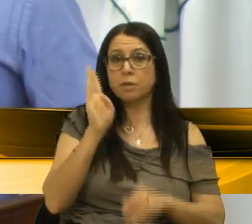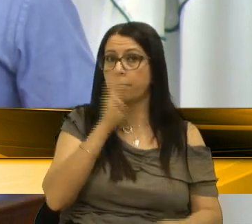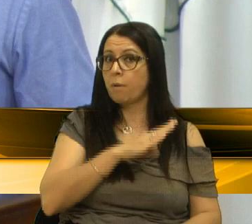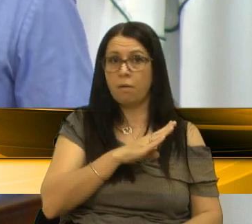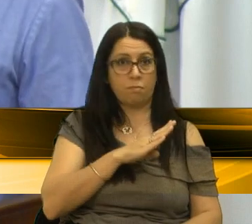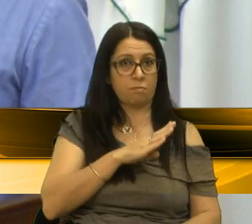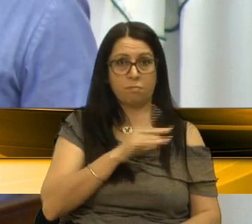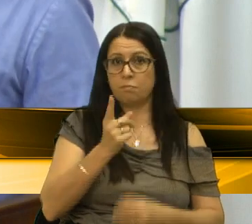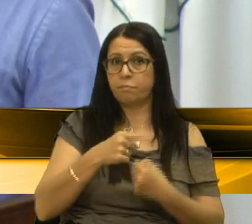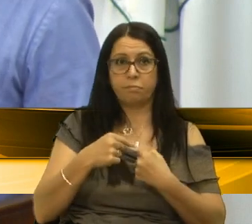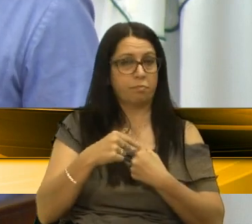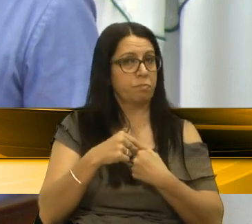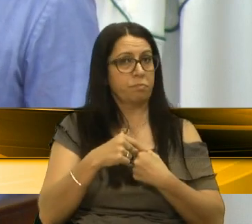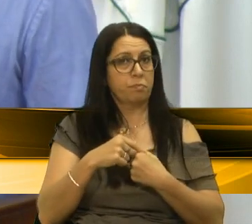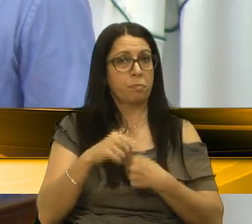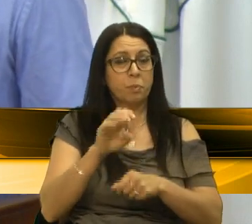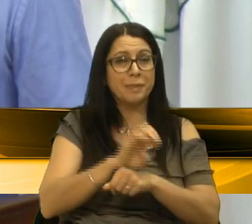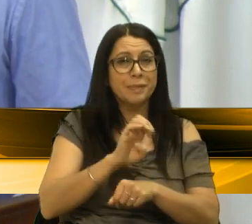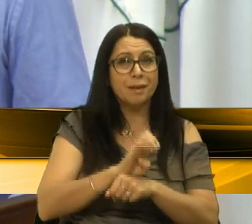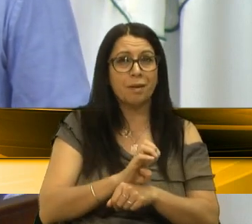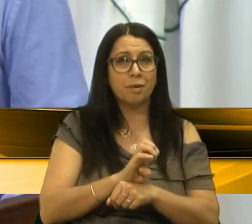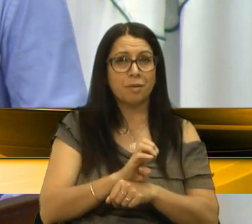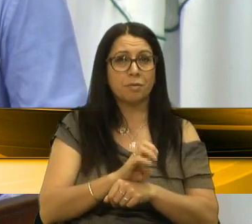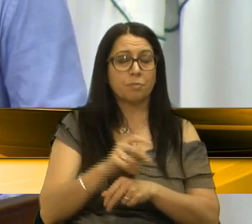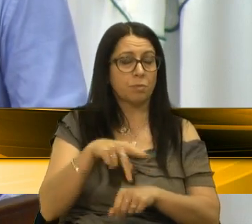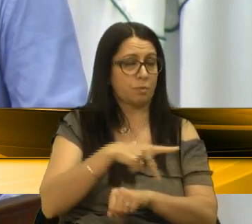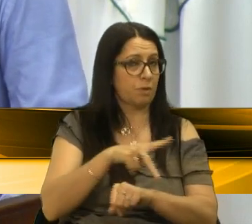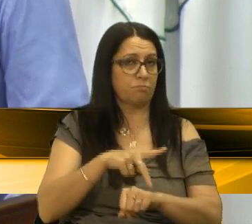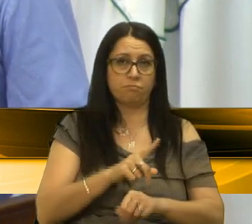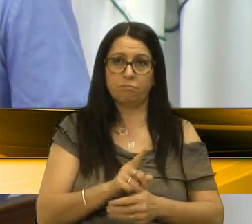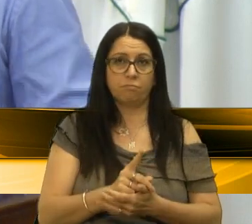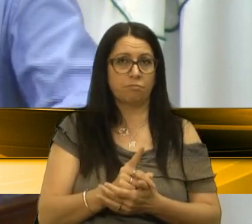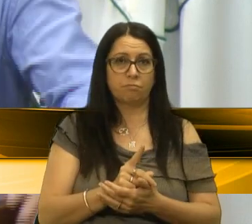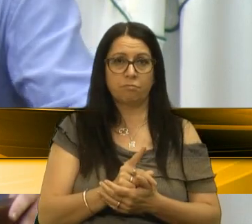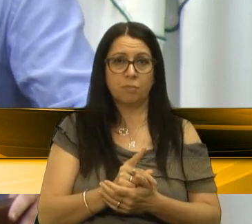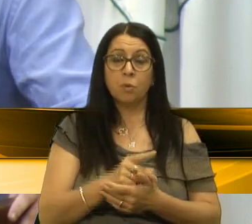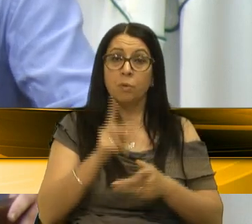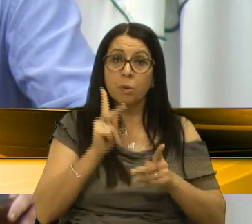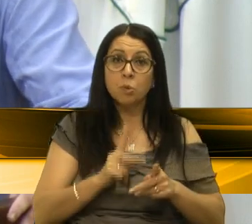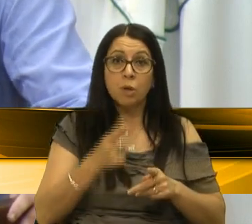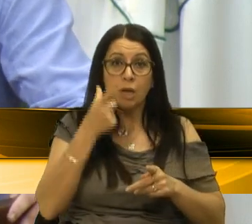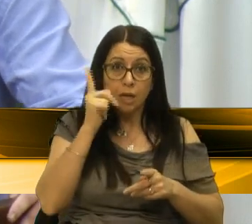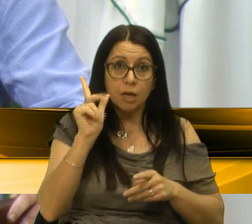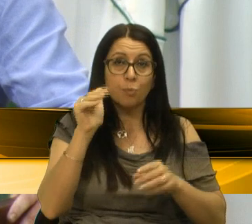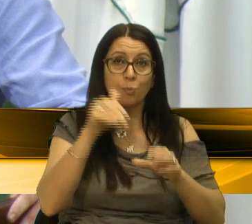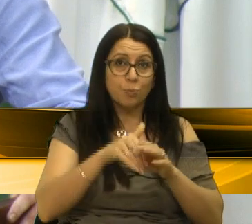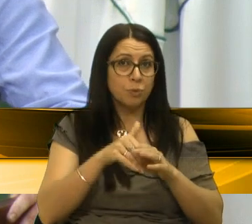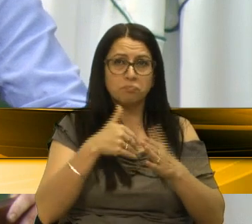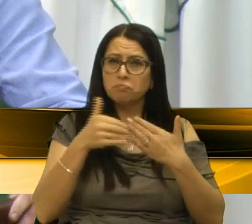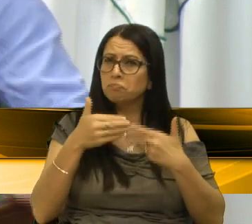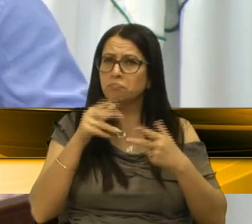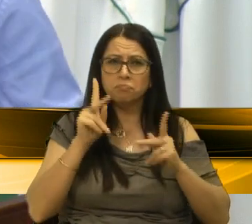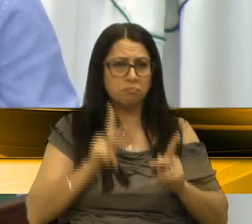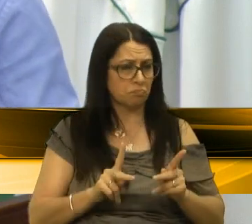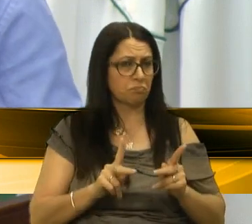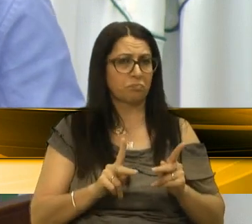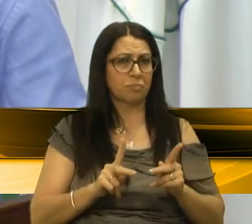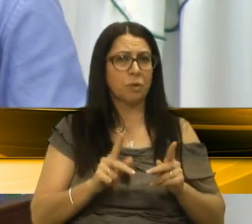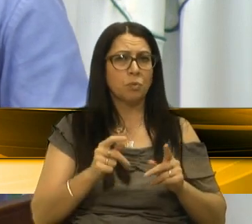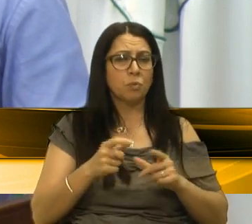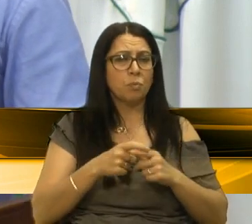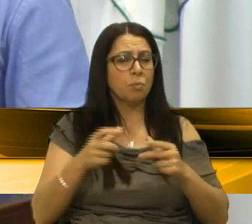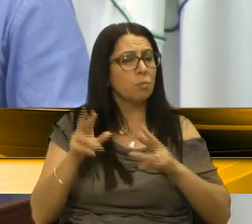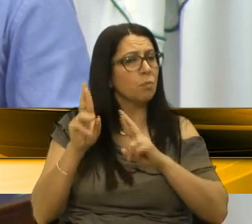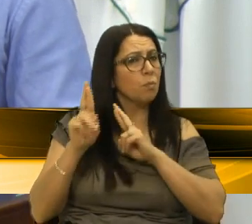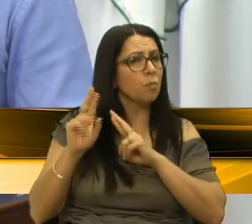seu município, para o seu estado e para o seu país. Quando alguém ganha uma eleição, seja lá quem for, a maior torcida